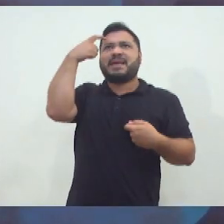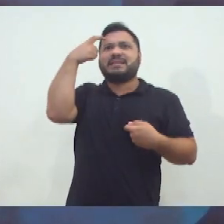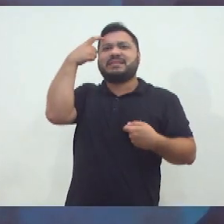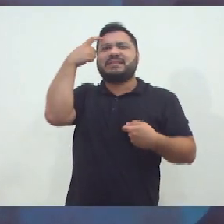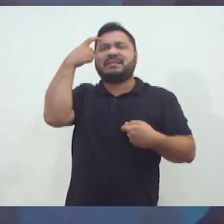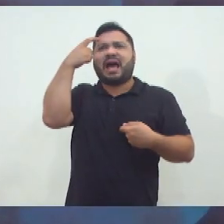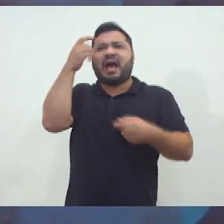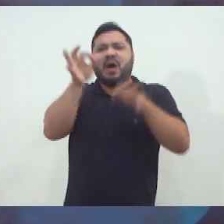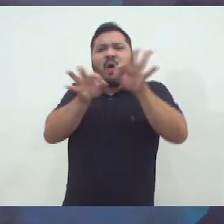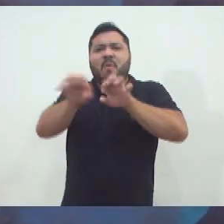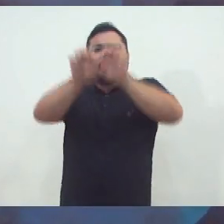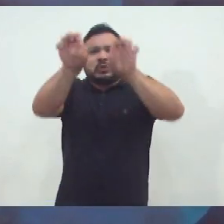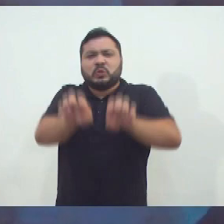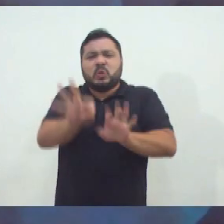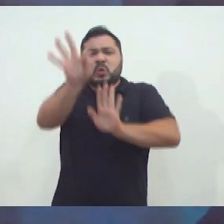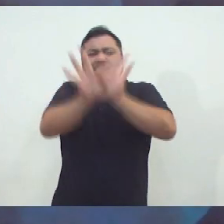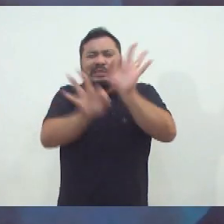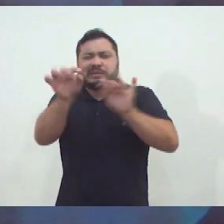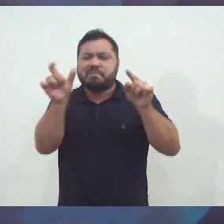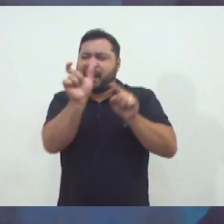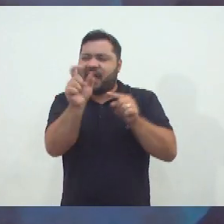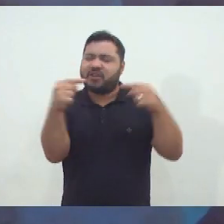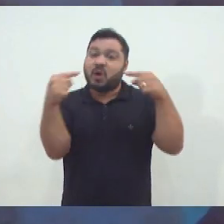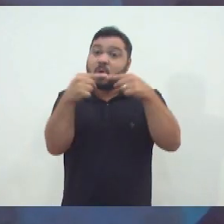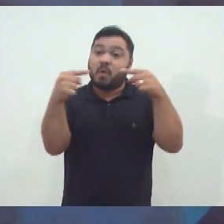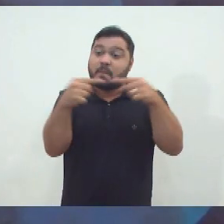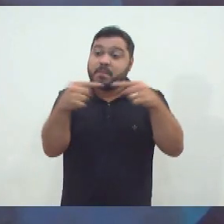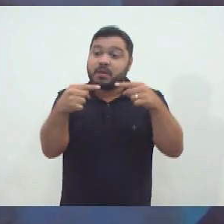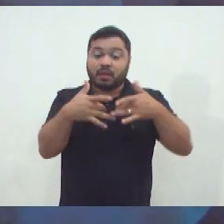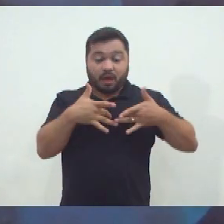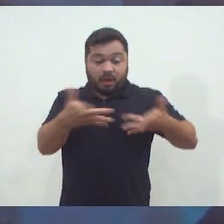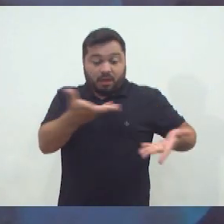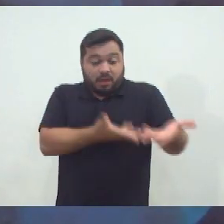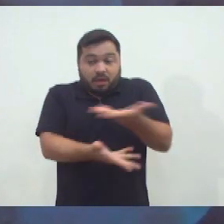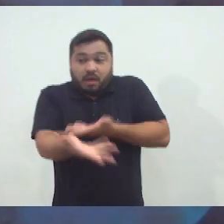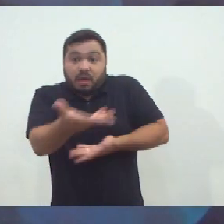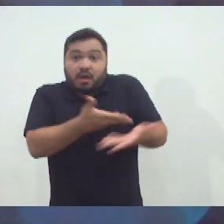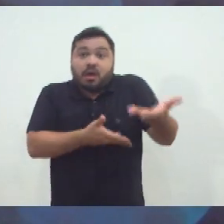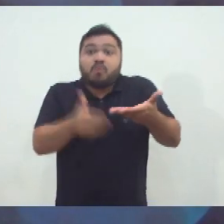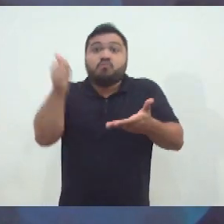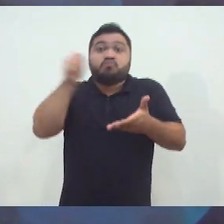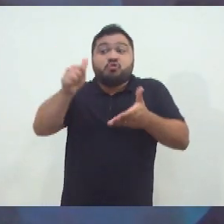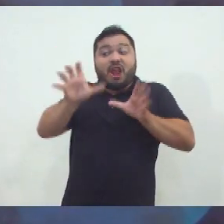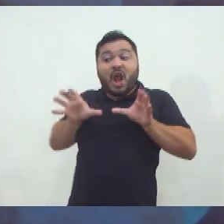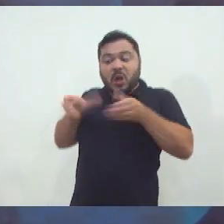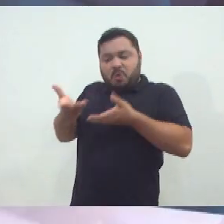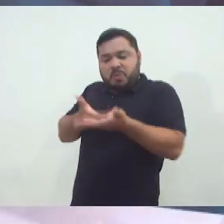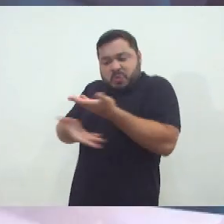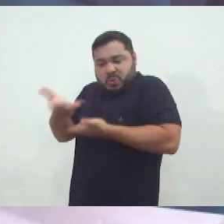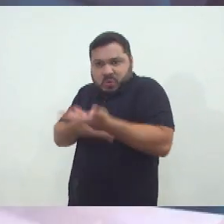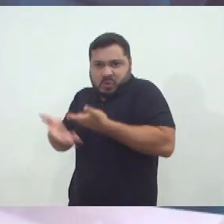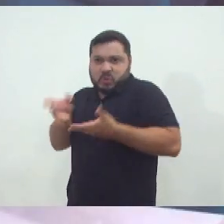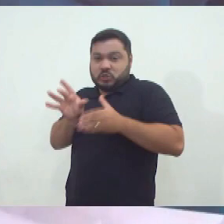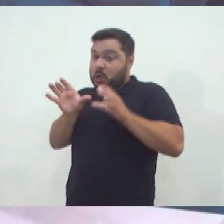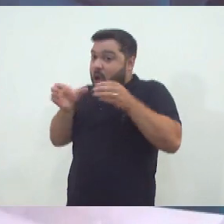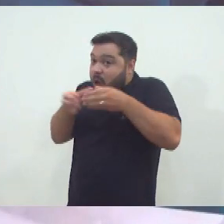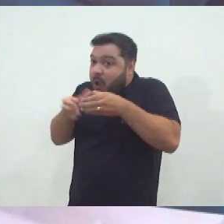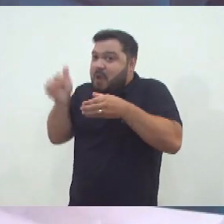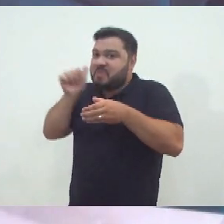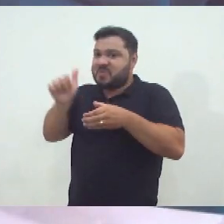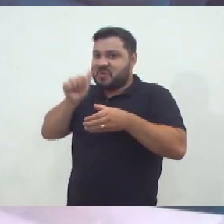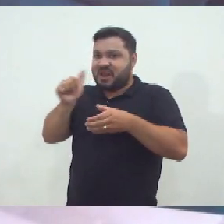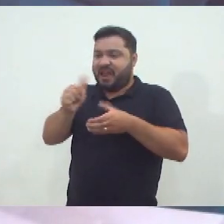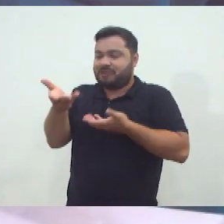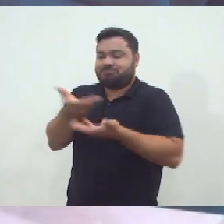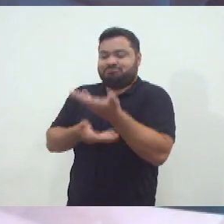pensar numa estrutura textual mais ligada à solidariedade entre as mulheres. A solidariedade de